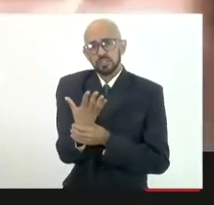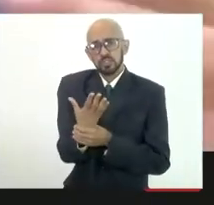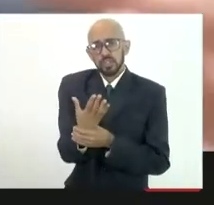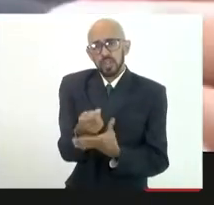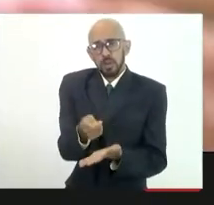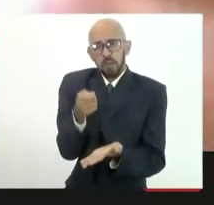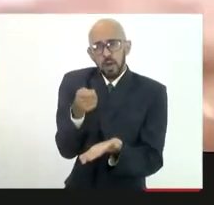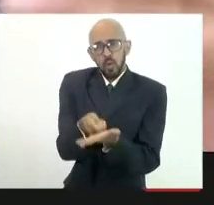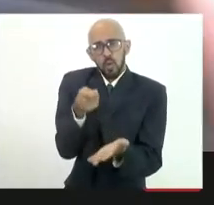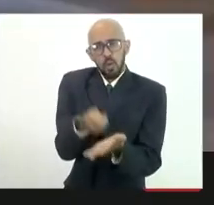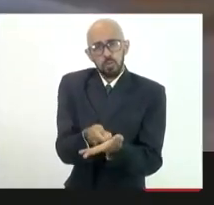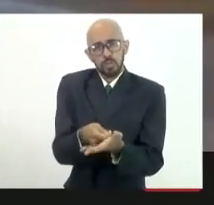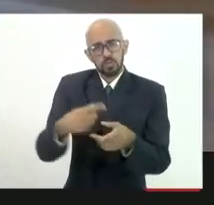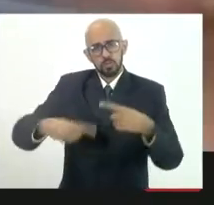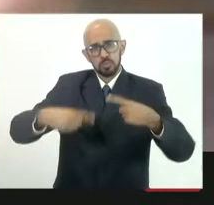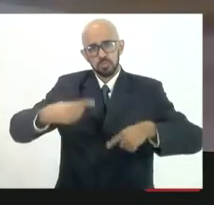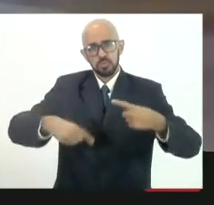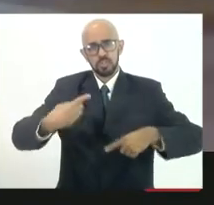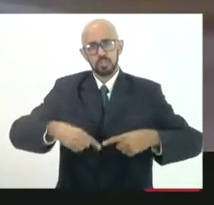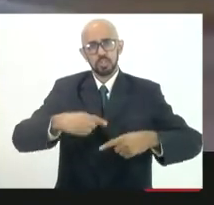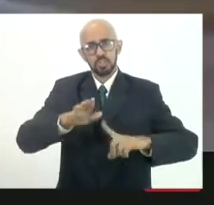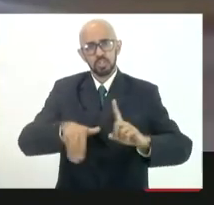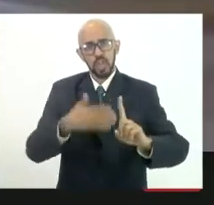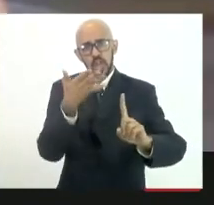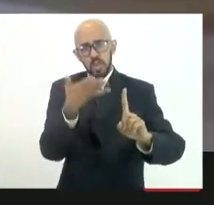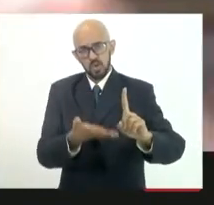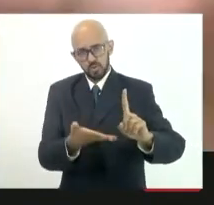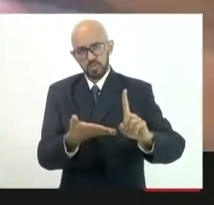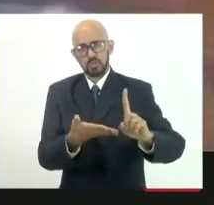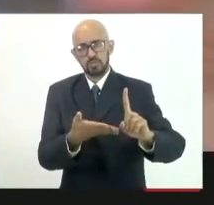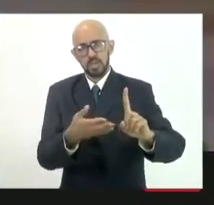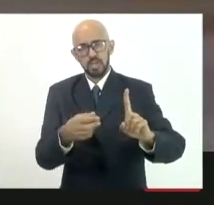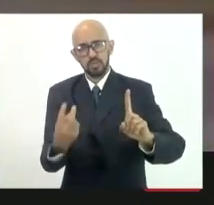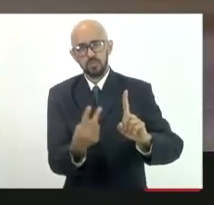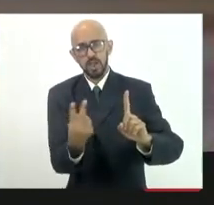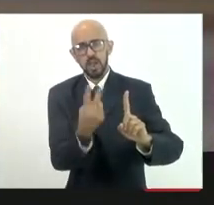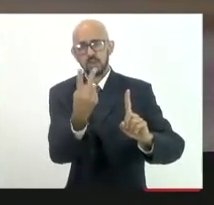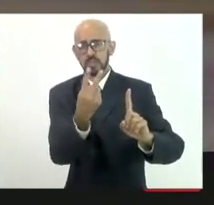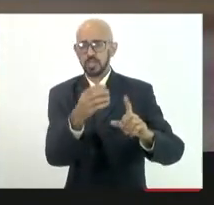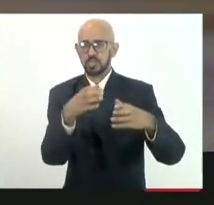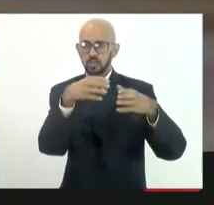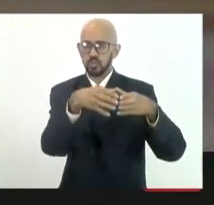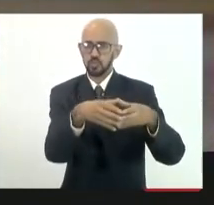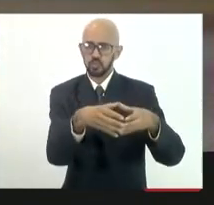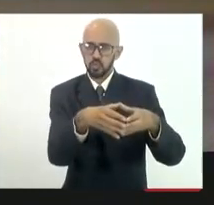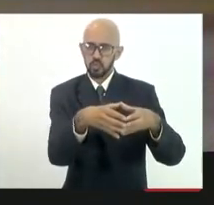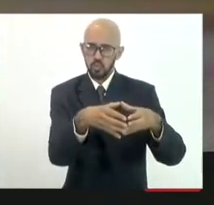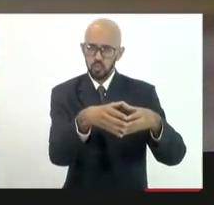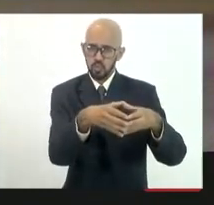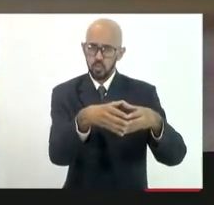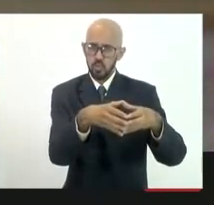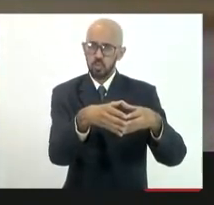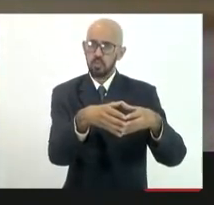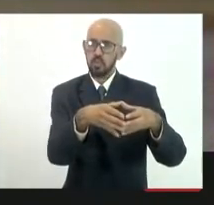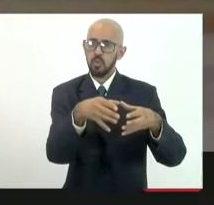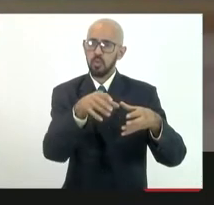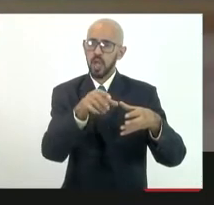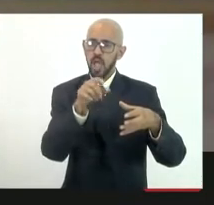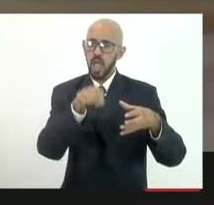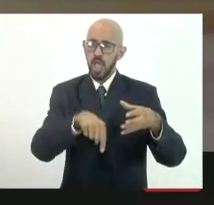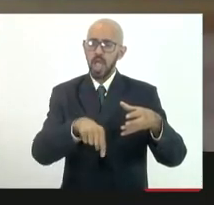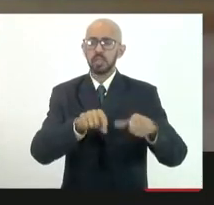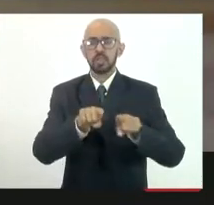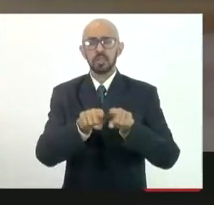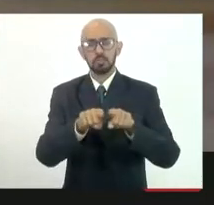por políticas de reconhecimento, políticas de valorização, políticas de combate